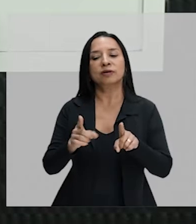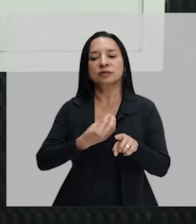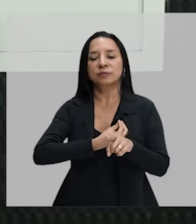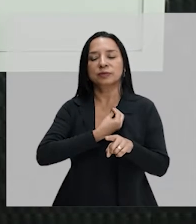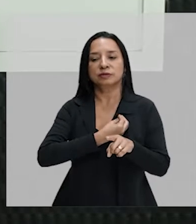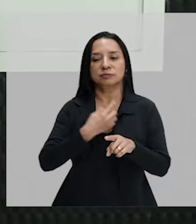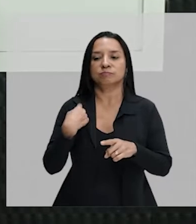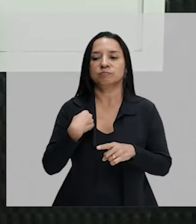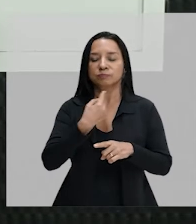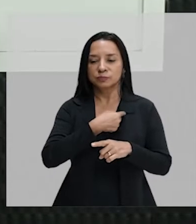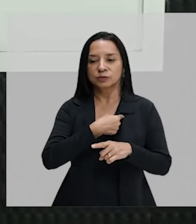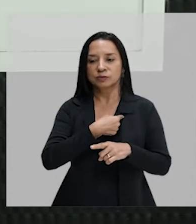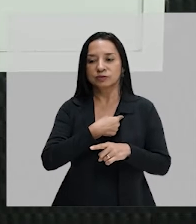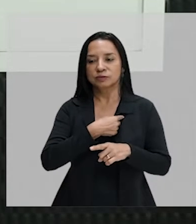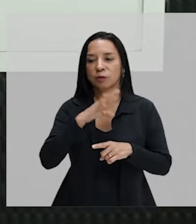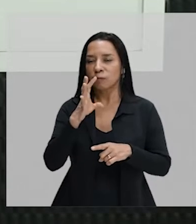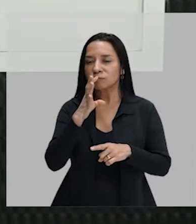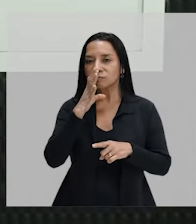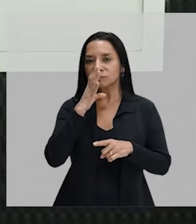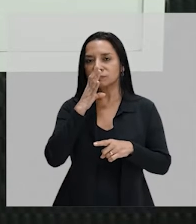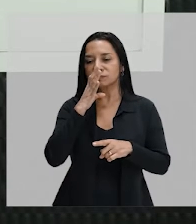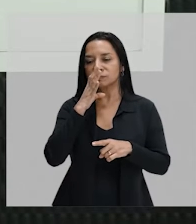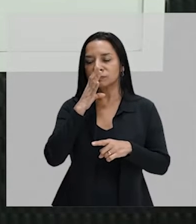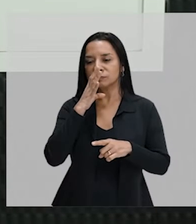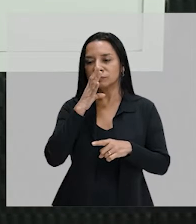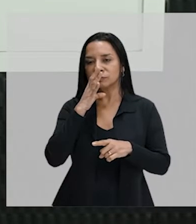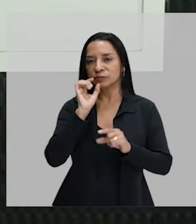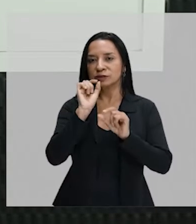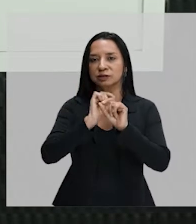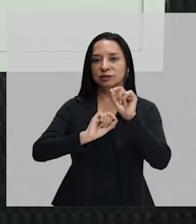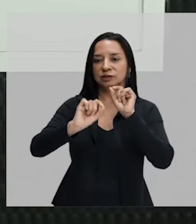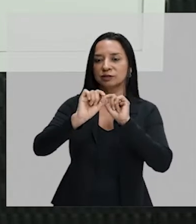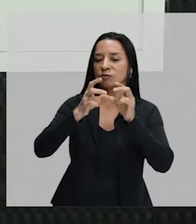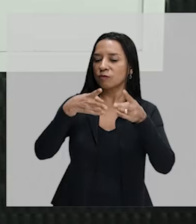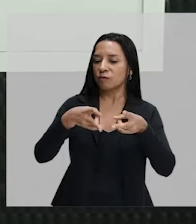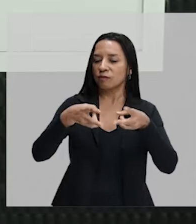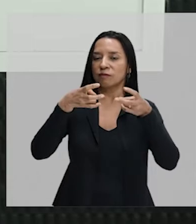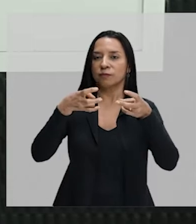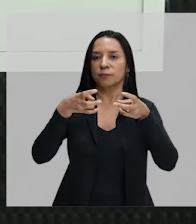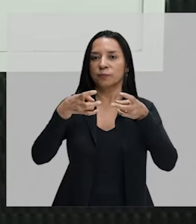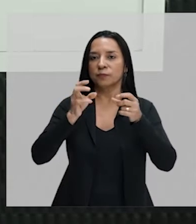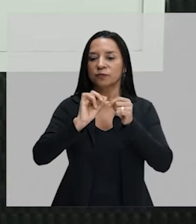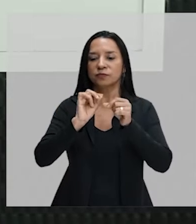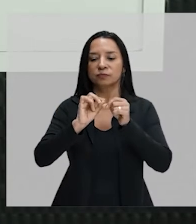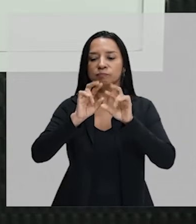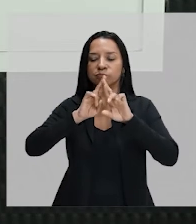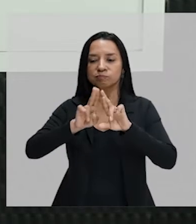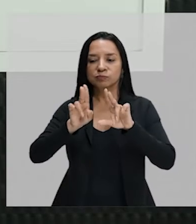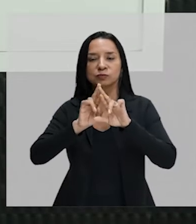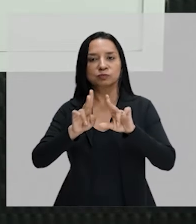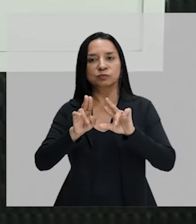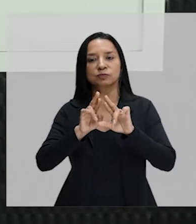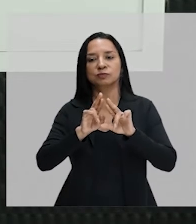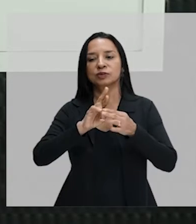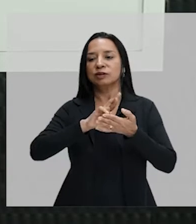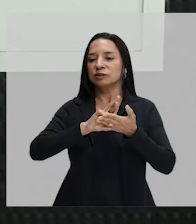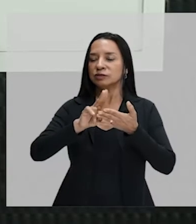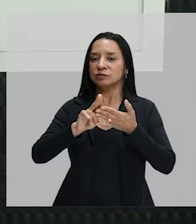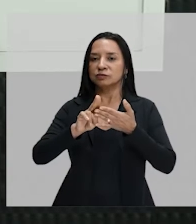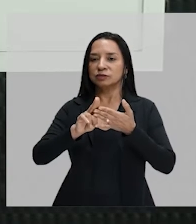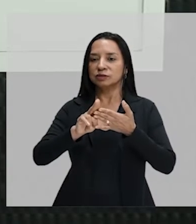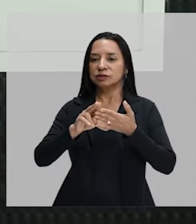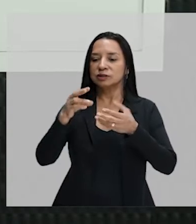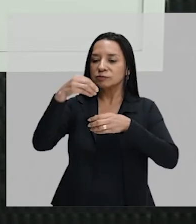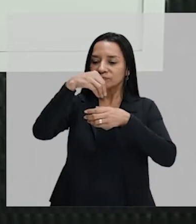presente em nós e que nós admiramos e que nós captamos, vai fazer muita diferença dentro deste objeto da